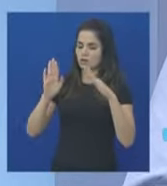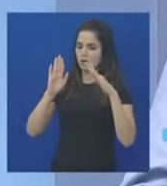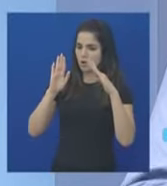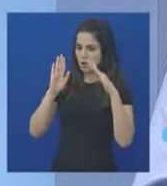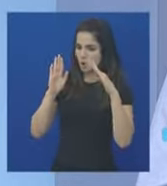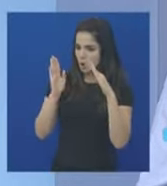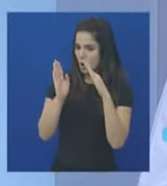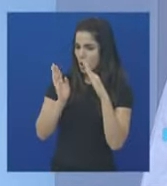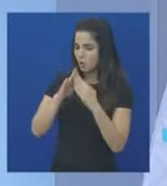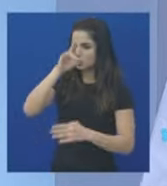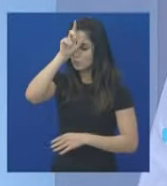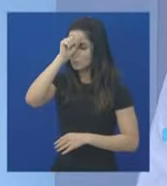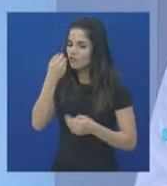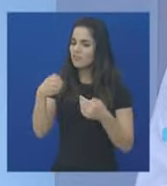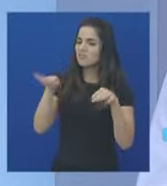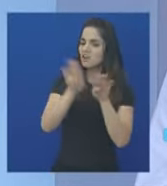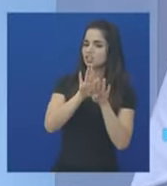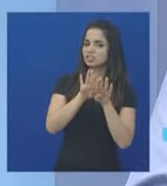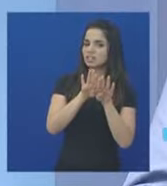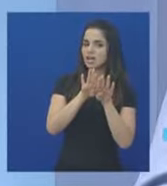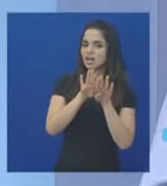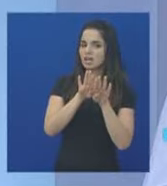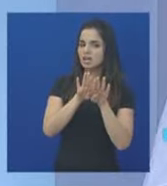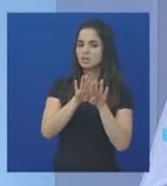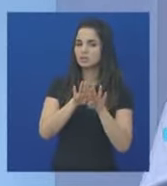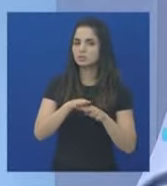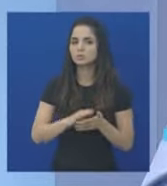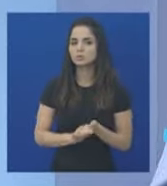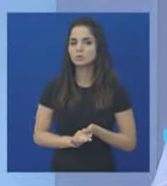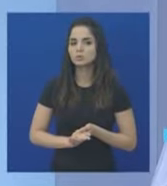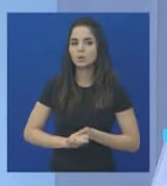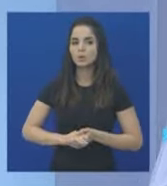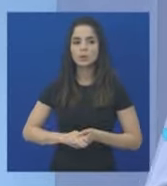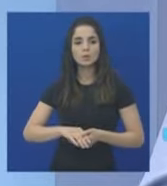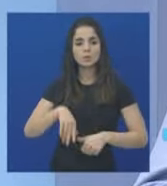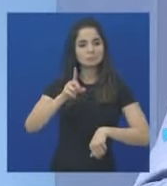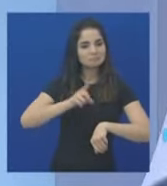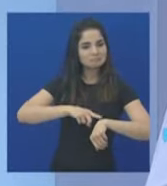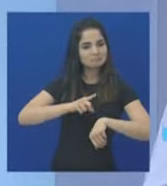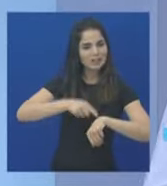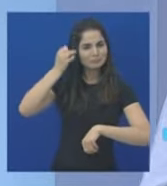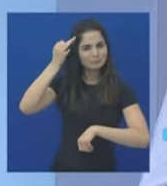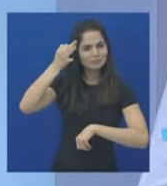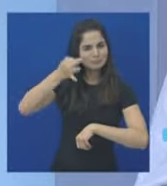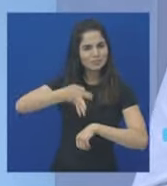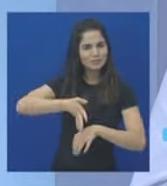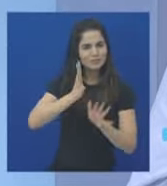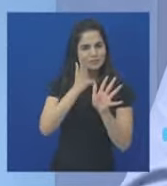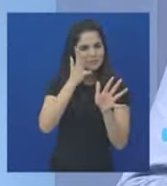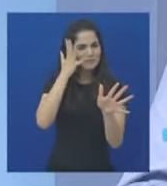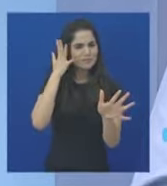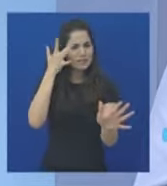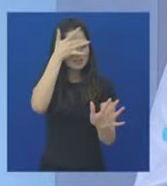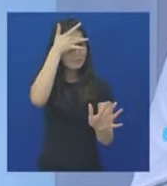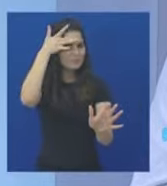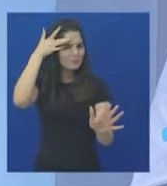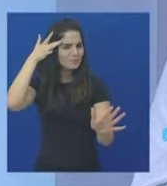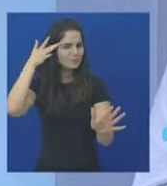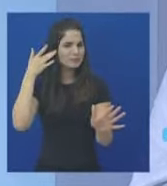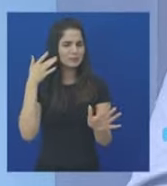que o senhor fechou o hospital de Tamoios, consultas de madrugada, que as pessoas tinham que ir para a fila, e todo aquele